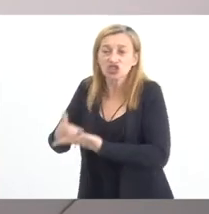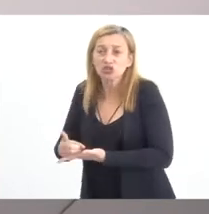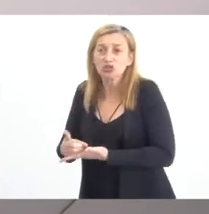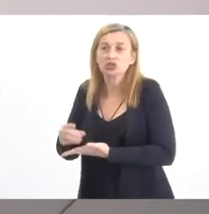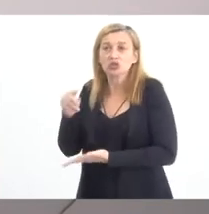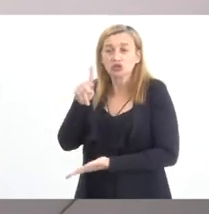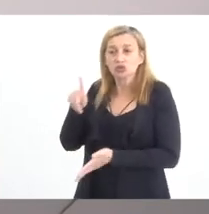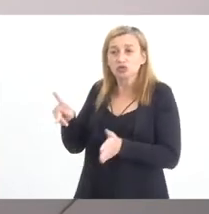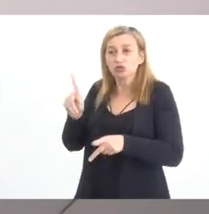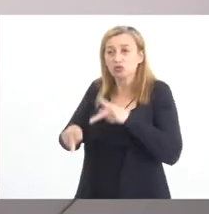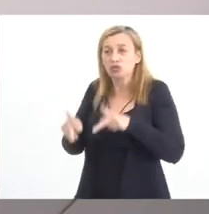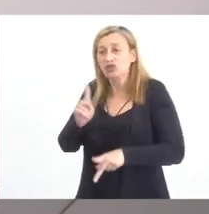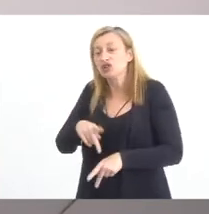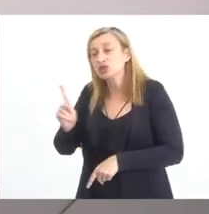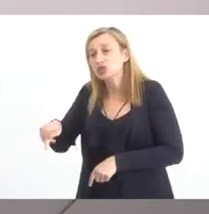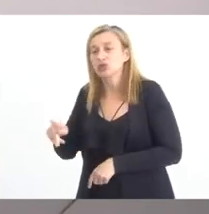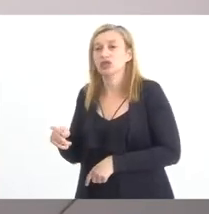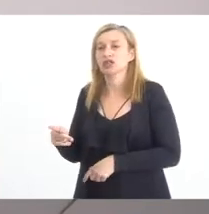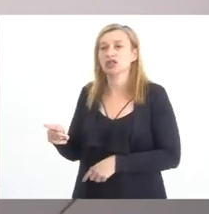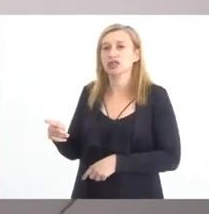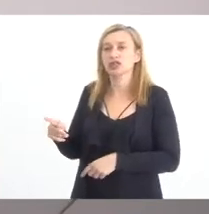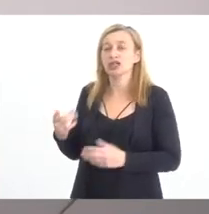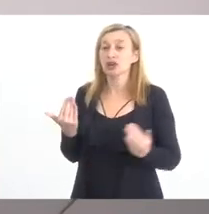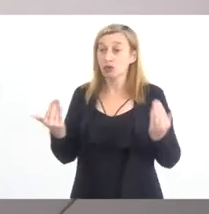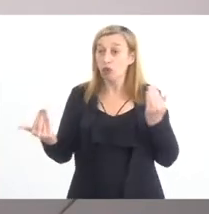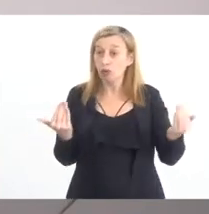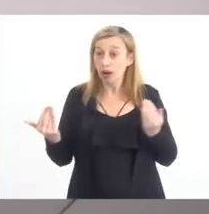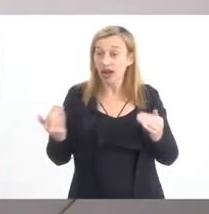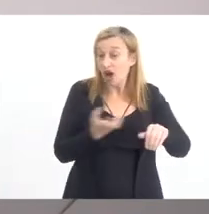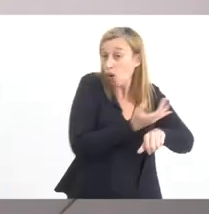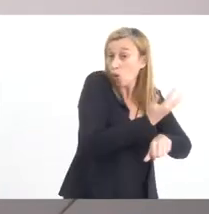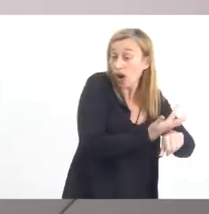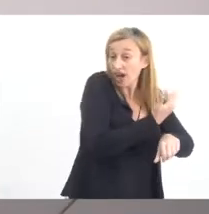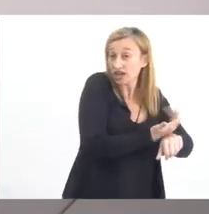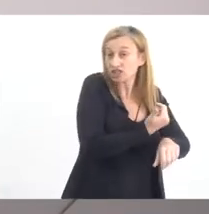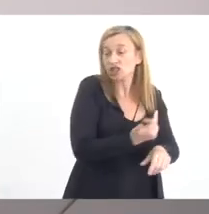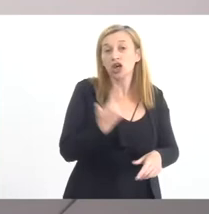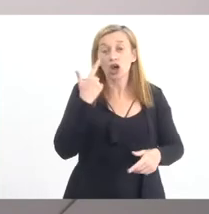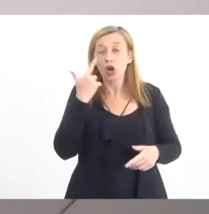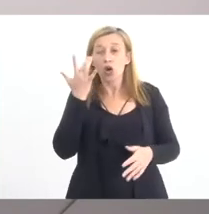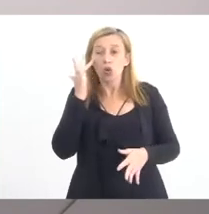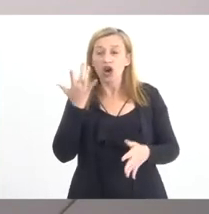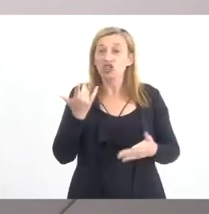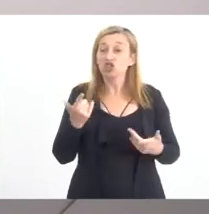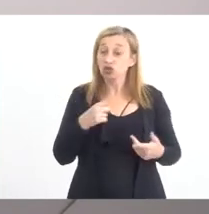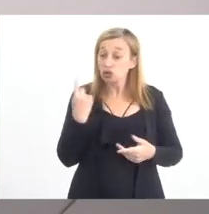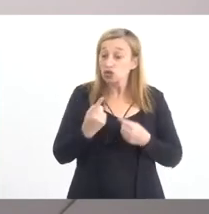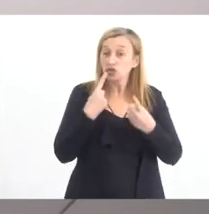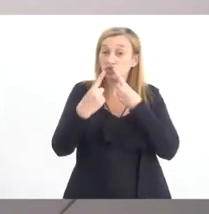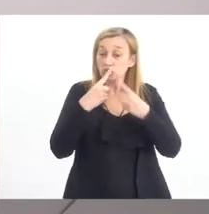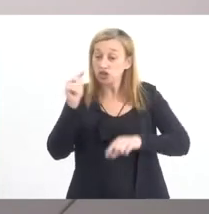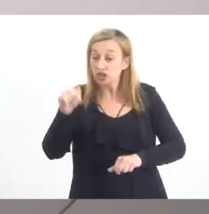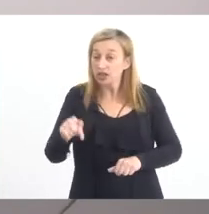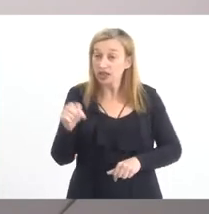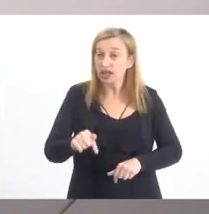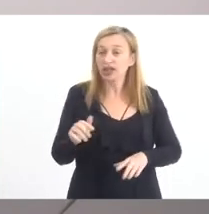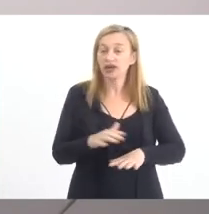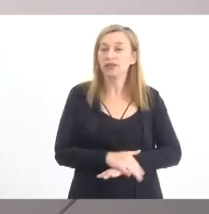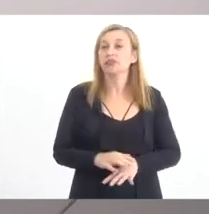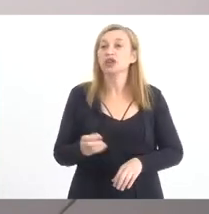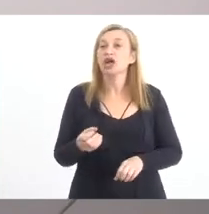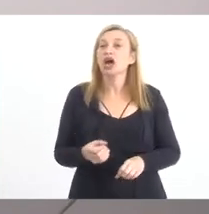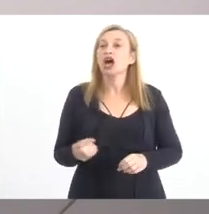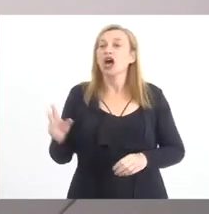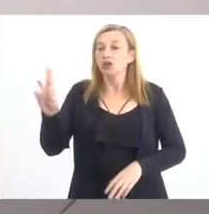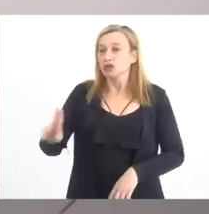UERJ. Eu acho que o ponto que está sendo discutido aqui, a convergência unânime de que a